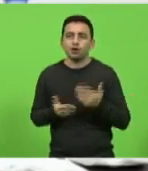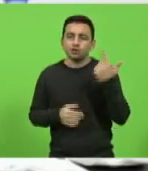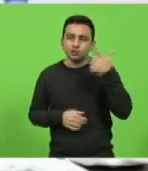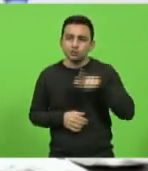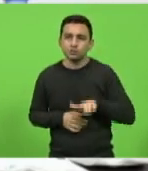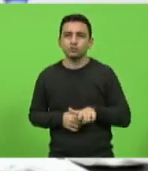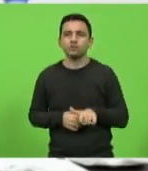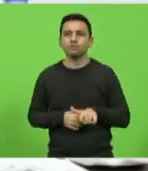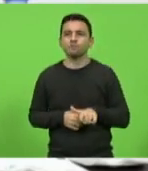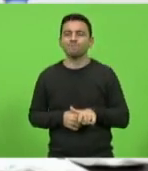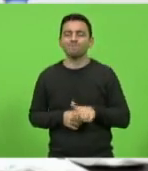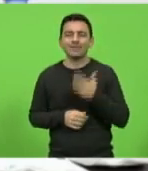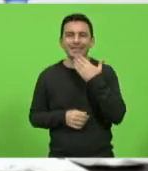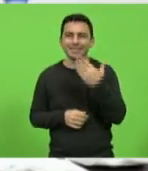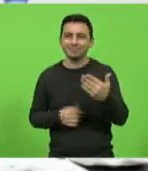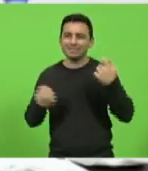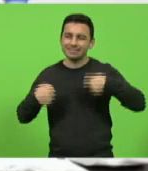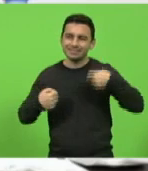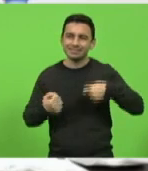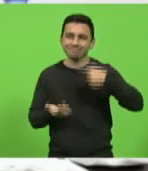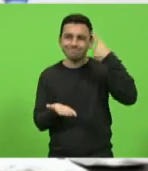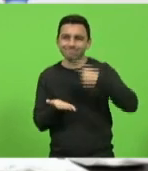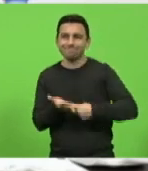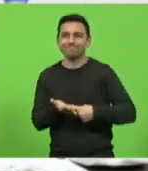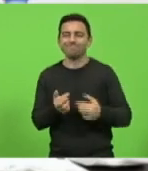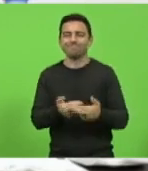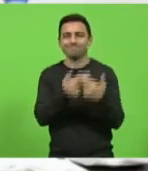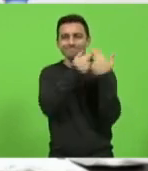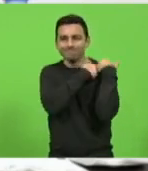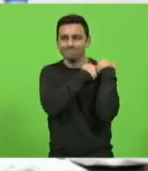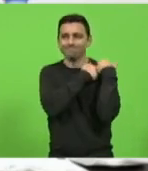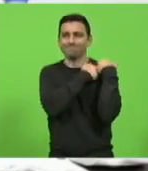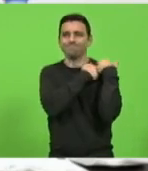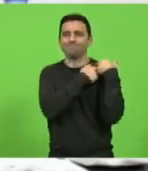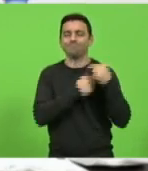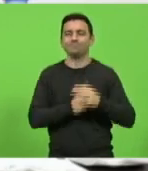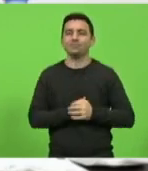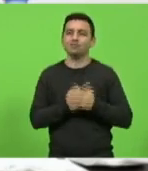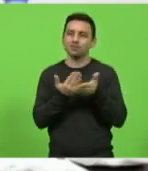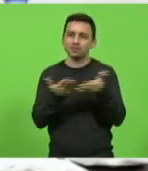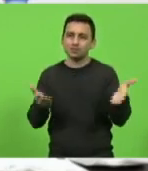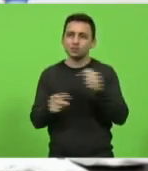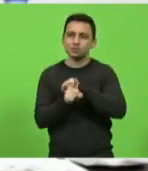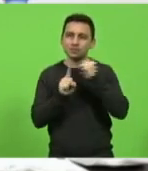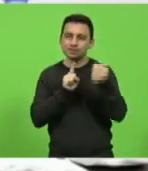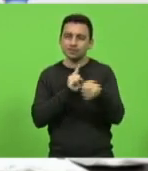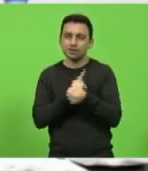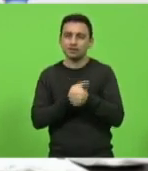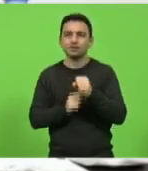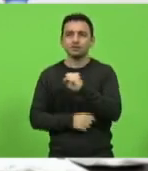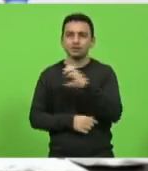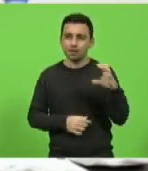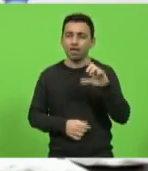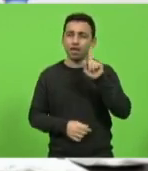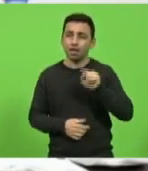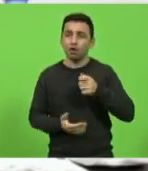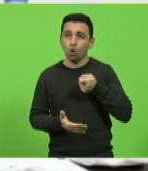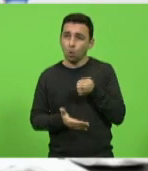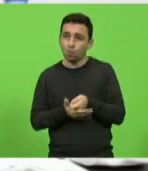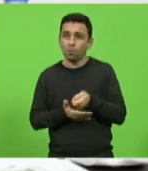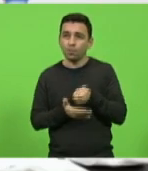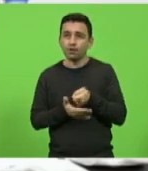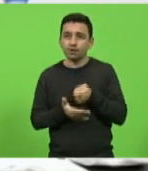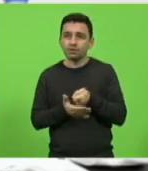vez comprometimento E é isso que eu quero dizer a sociedade Catarinense é obrigação de